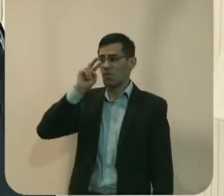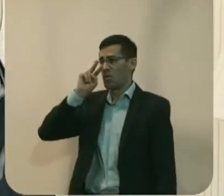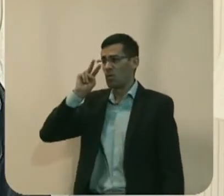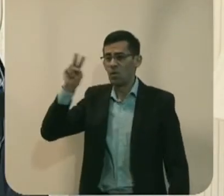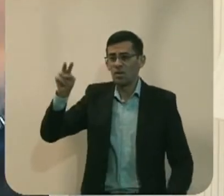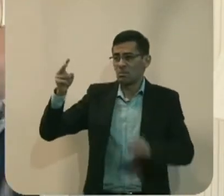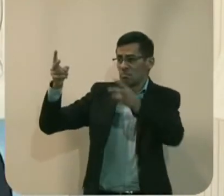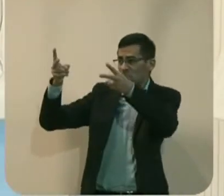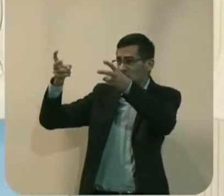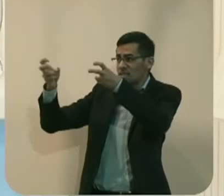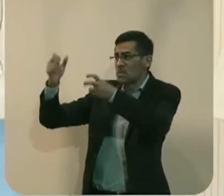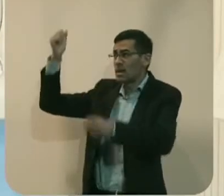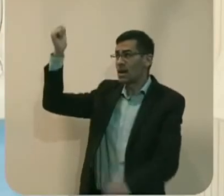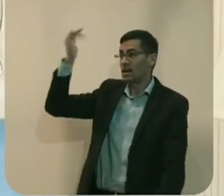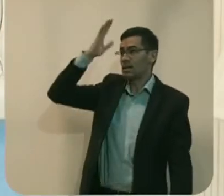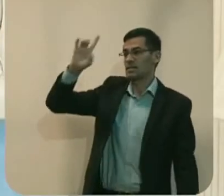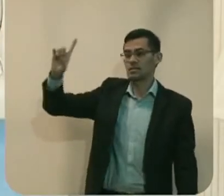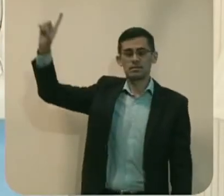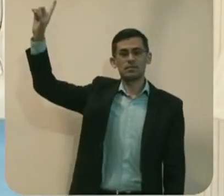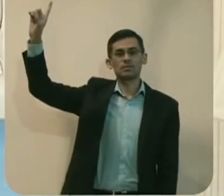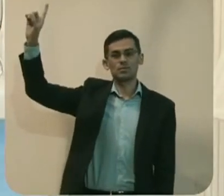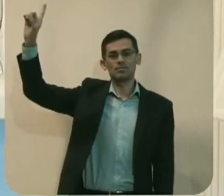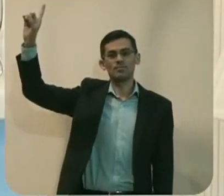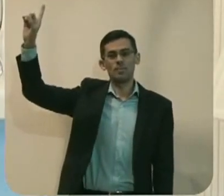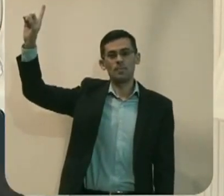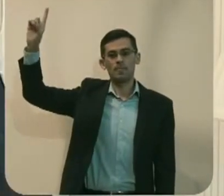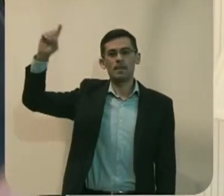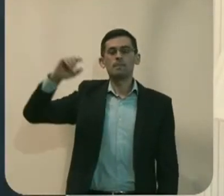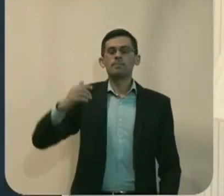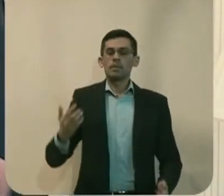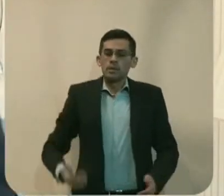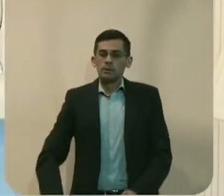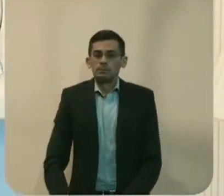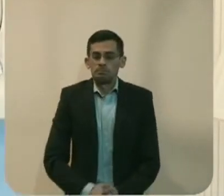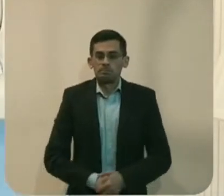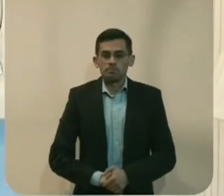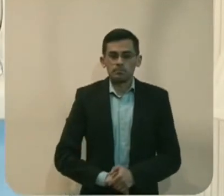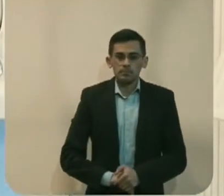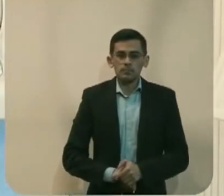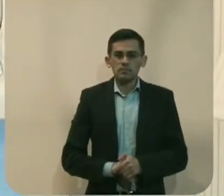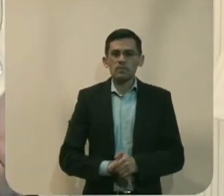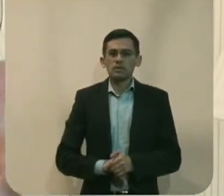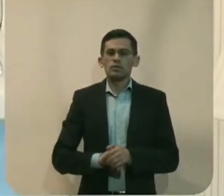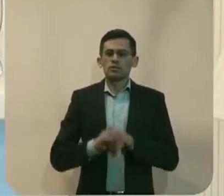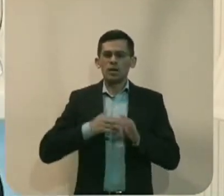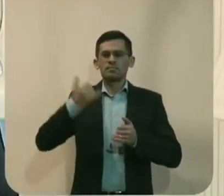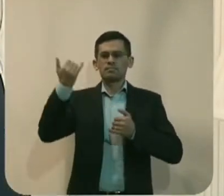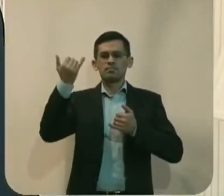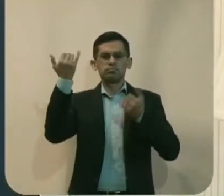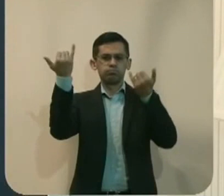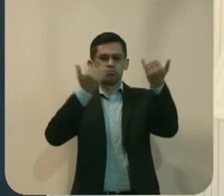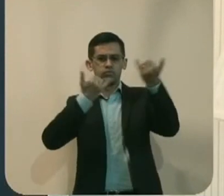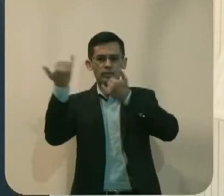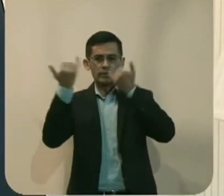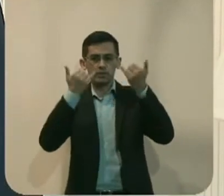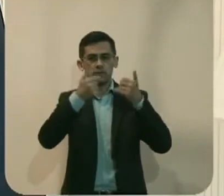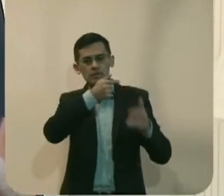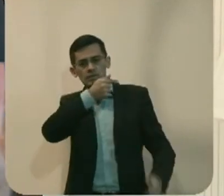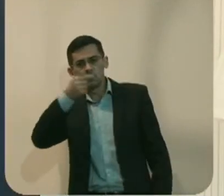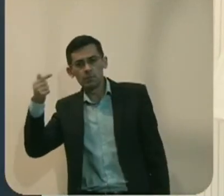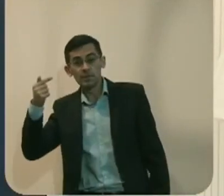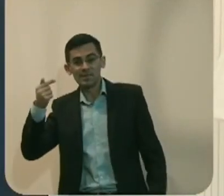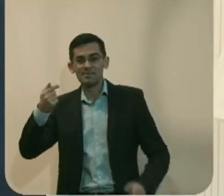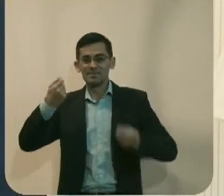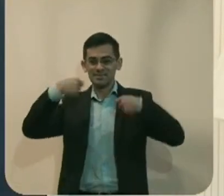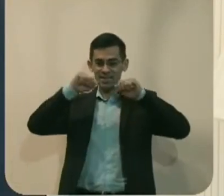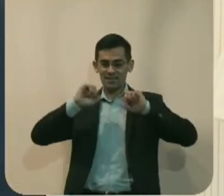Olha, percebe a graça de Deus. Eu recebi várias informações essa semana que me trouxeram